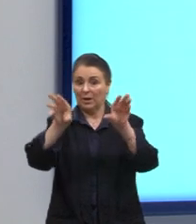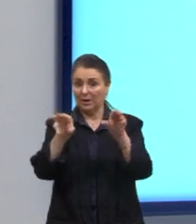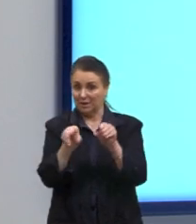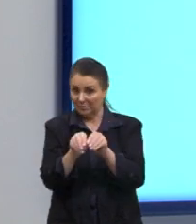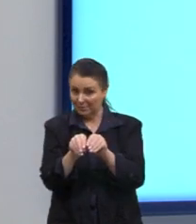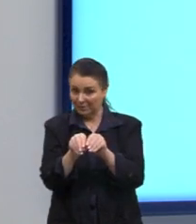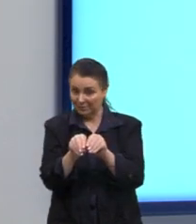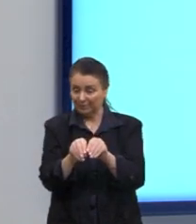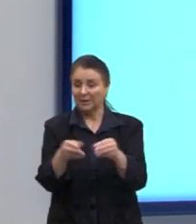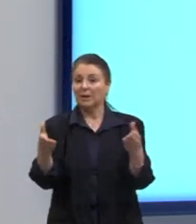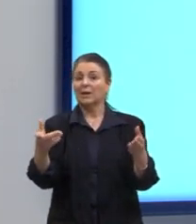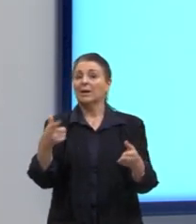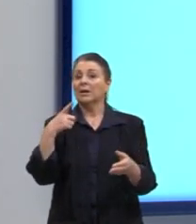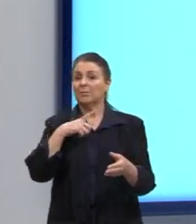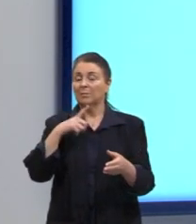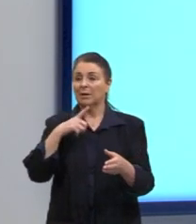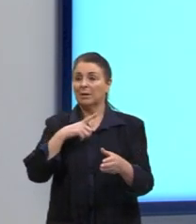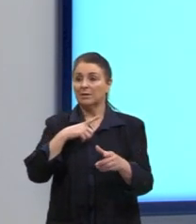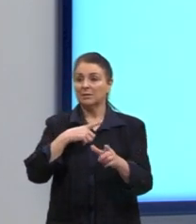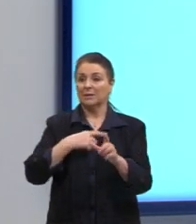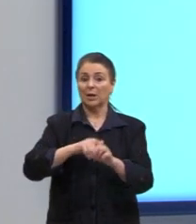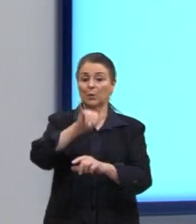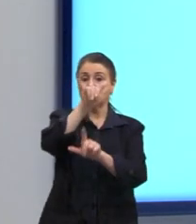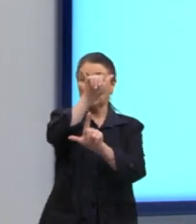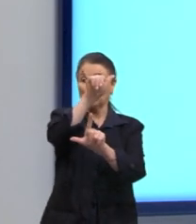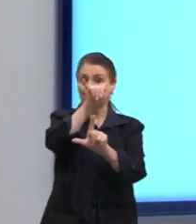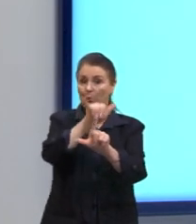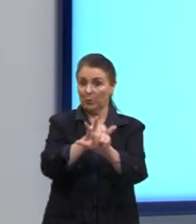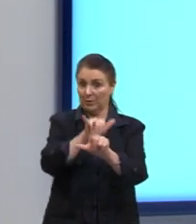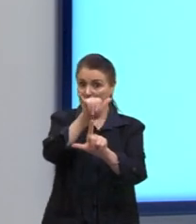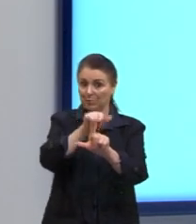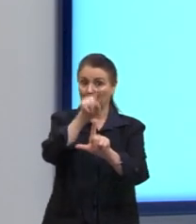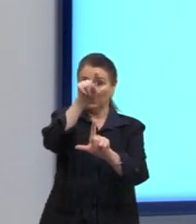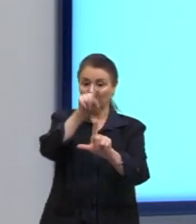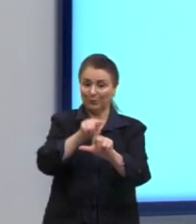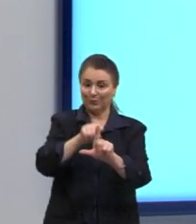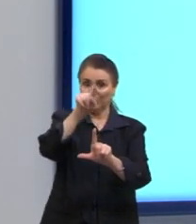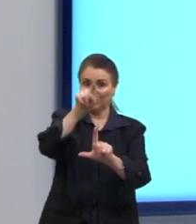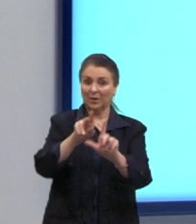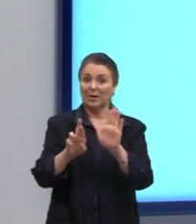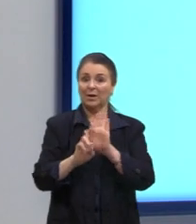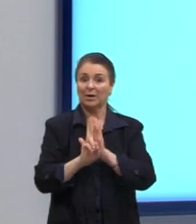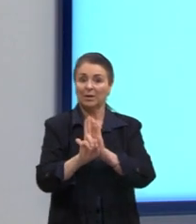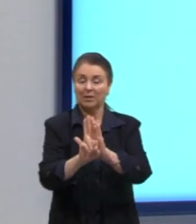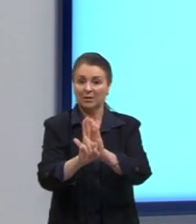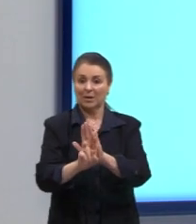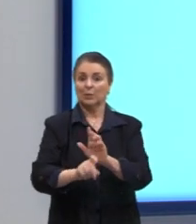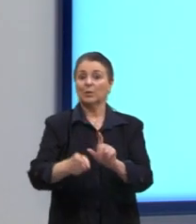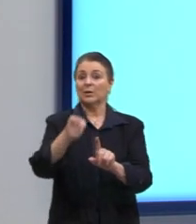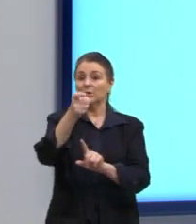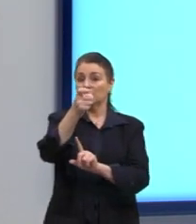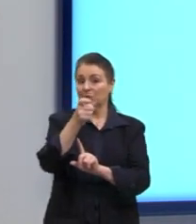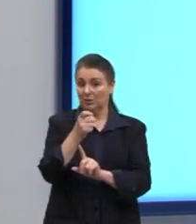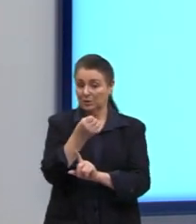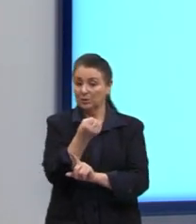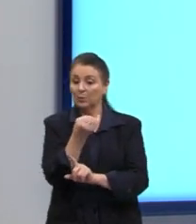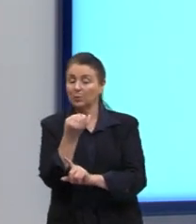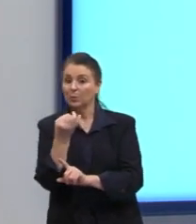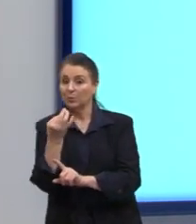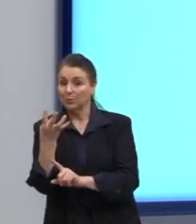então nós temos que o eixo Y eixo vertical ele está representado por x que é a quantidade de